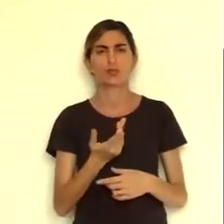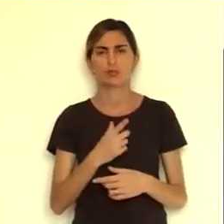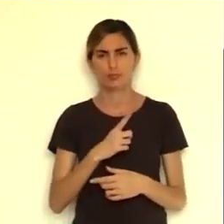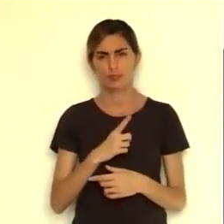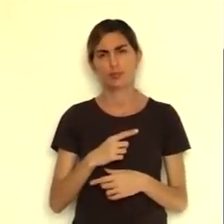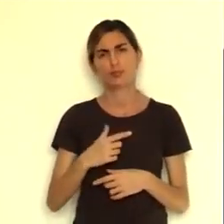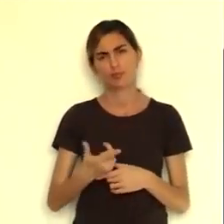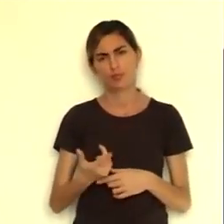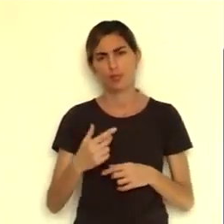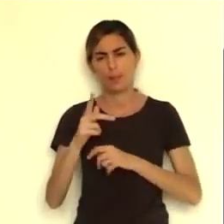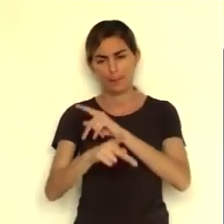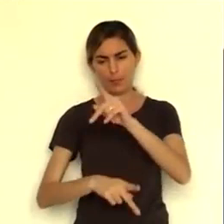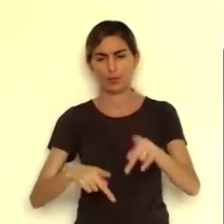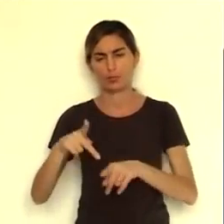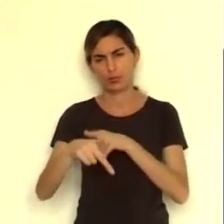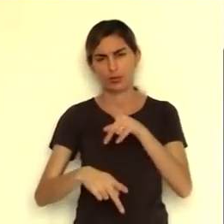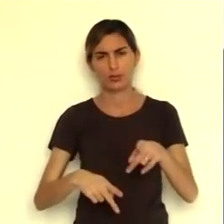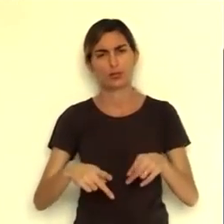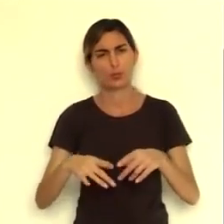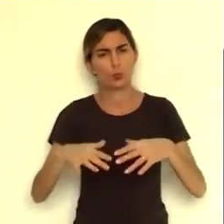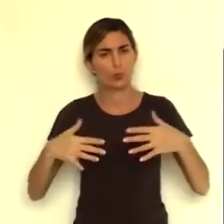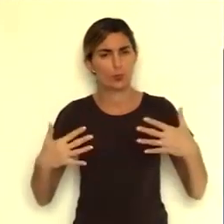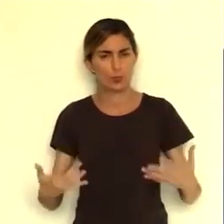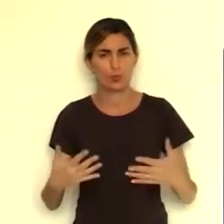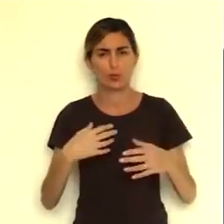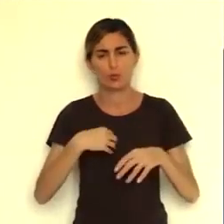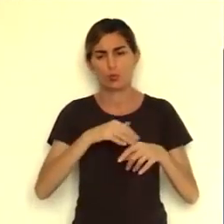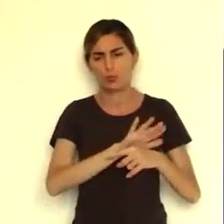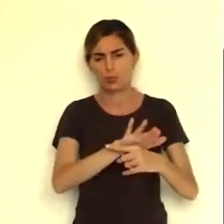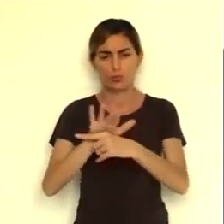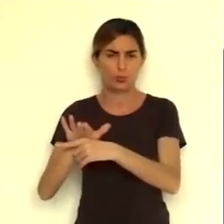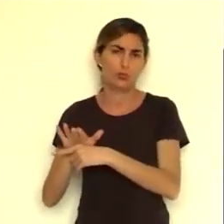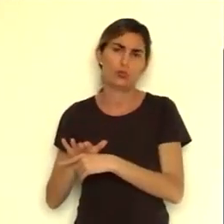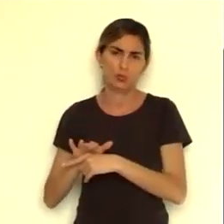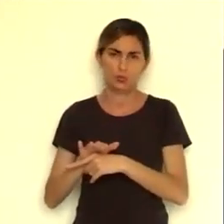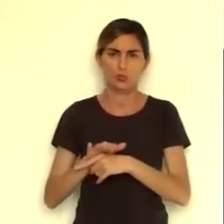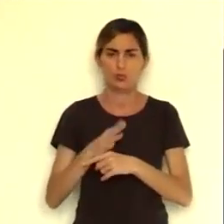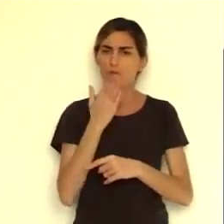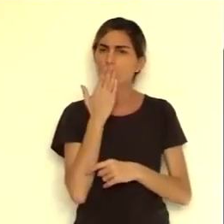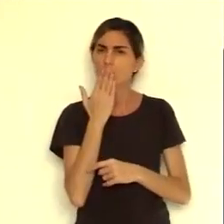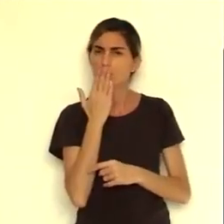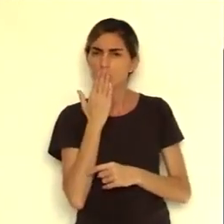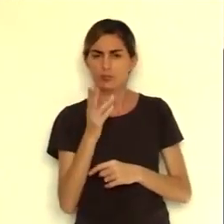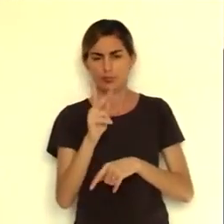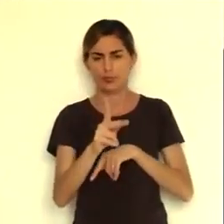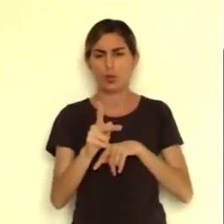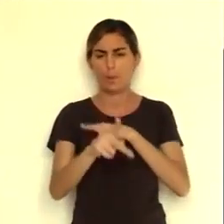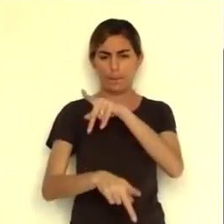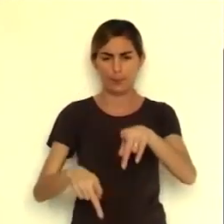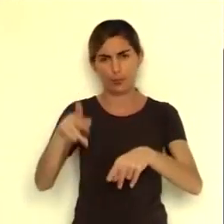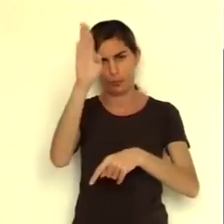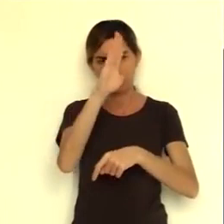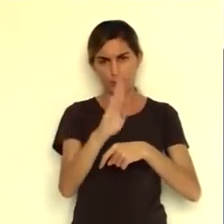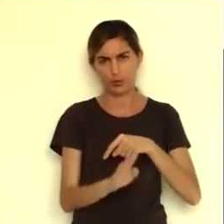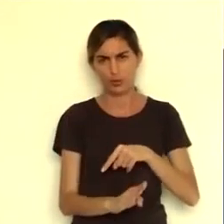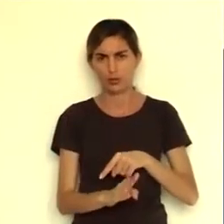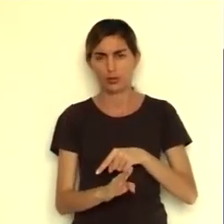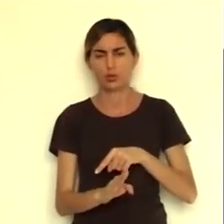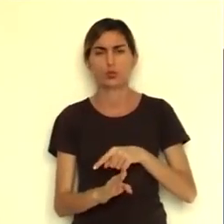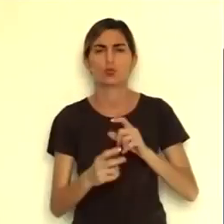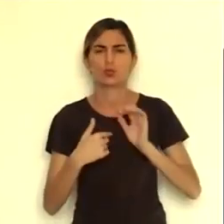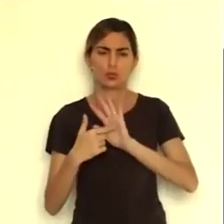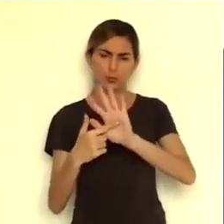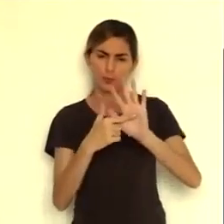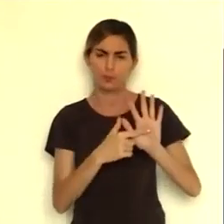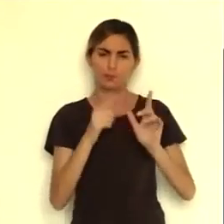indígena na configuração dessa população. Então, a contribuição do índio à composição do povo brasileiro,